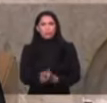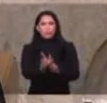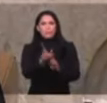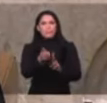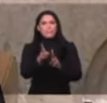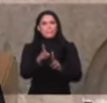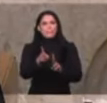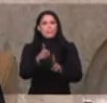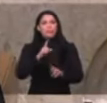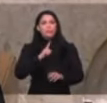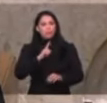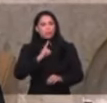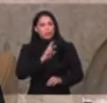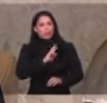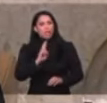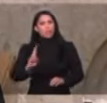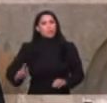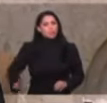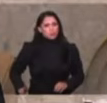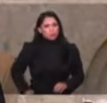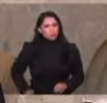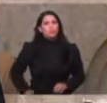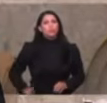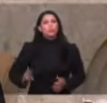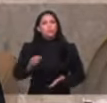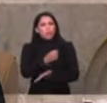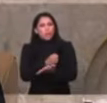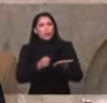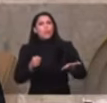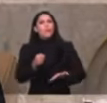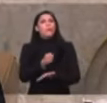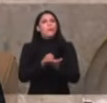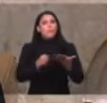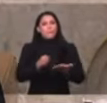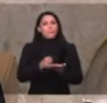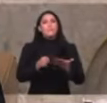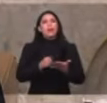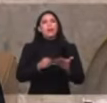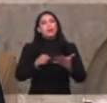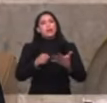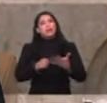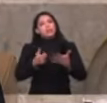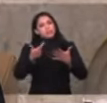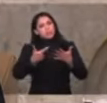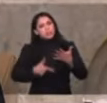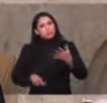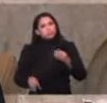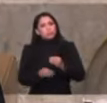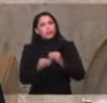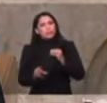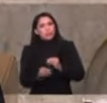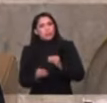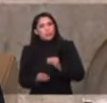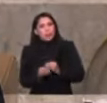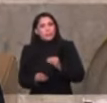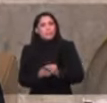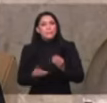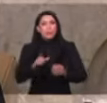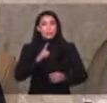do princípio republicano e suas naturais derivações, com destaque